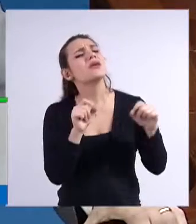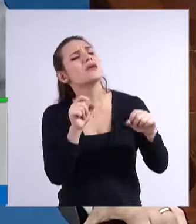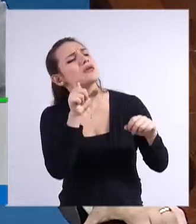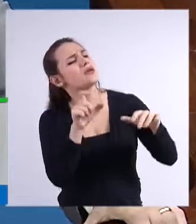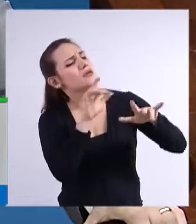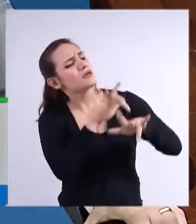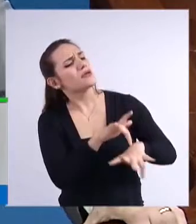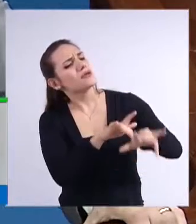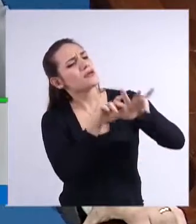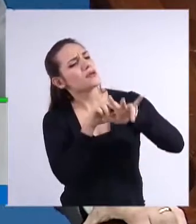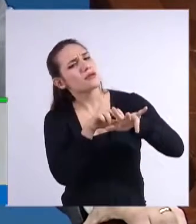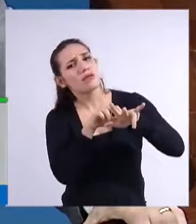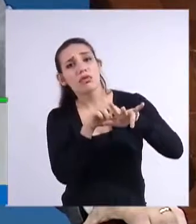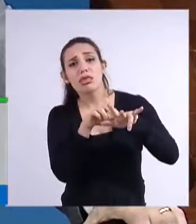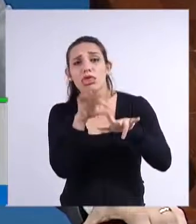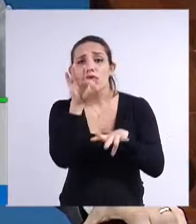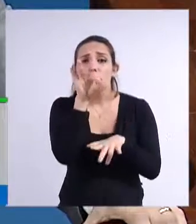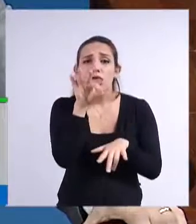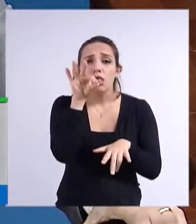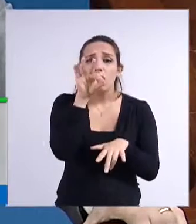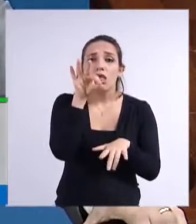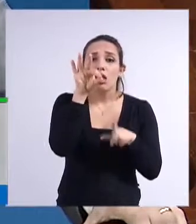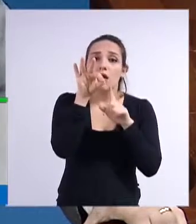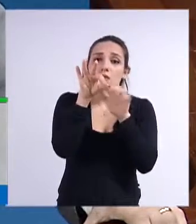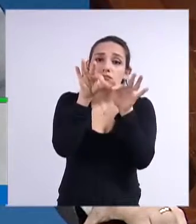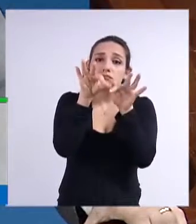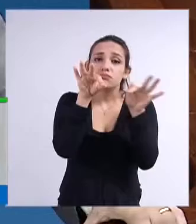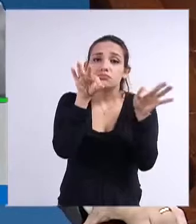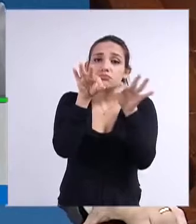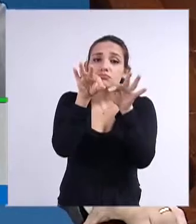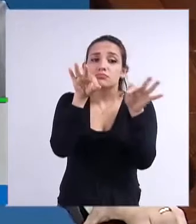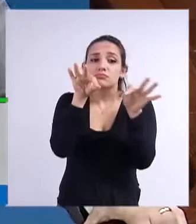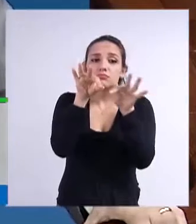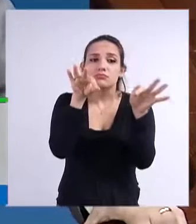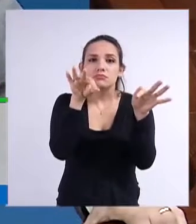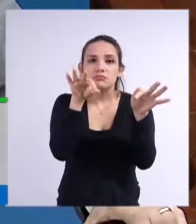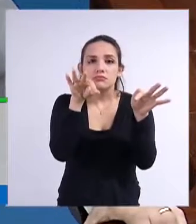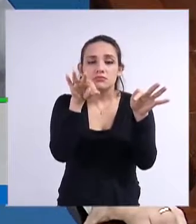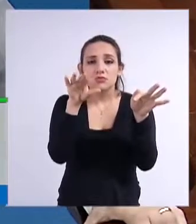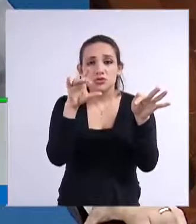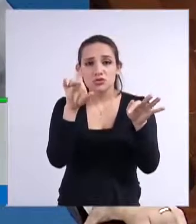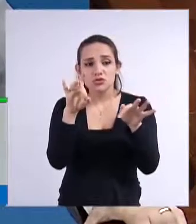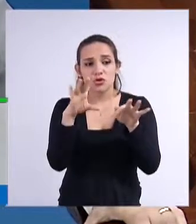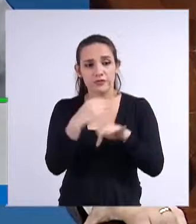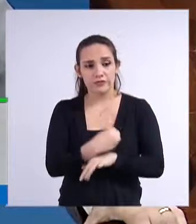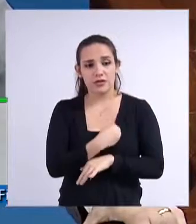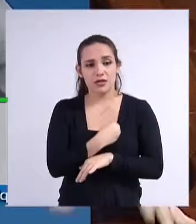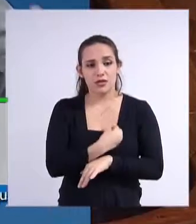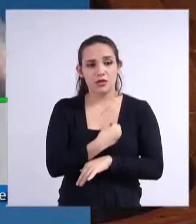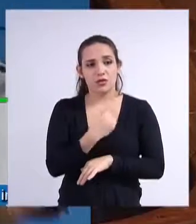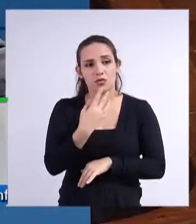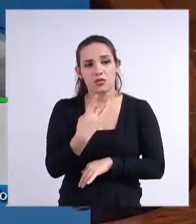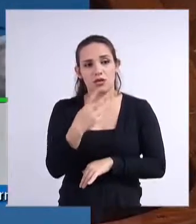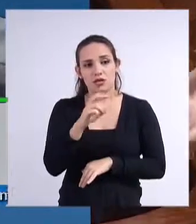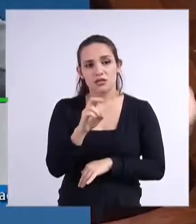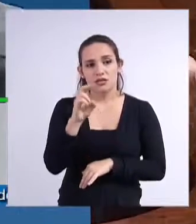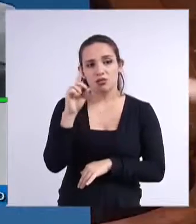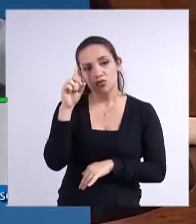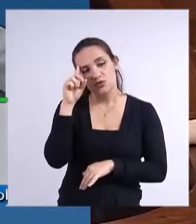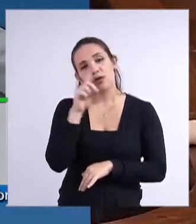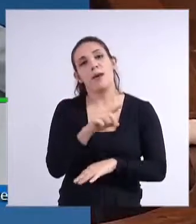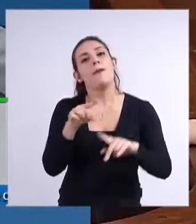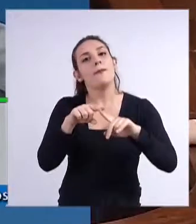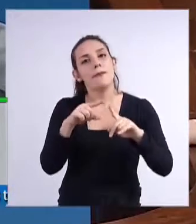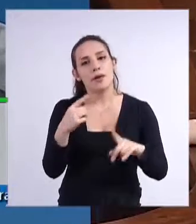esse pequeno mosquito que vive 45 dias e em